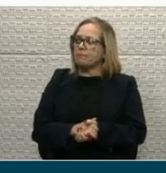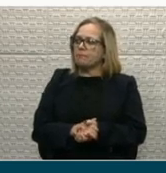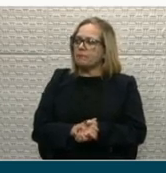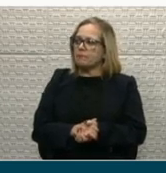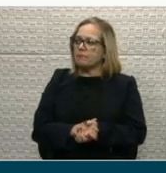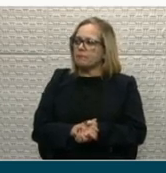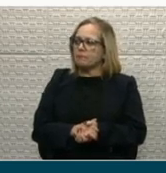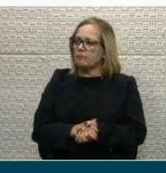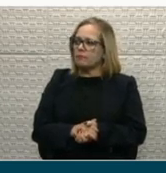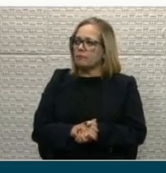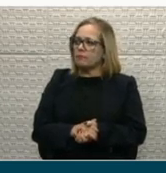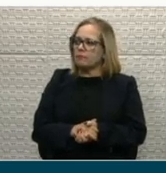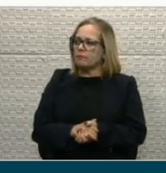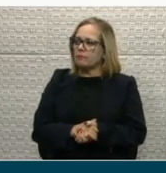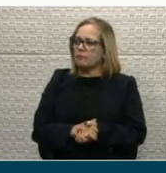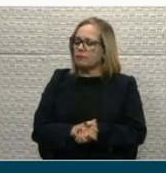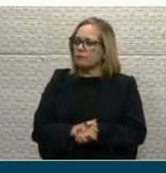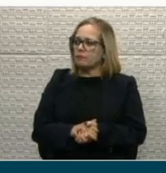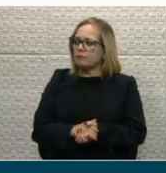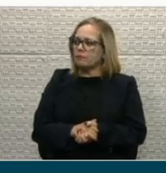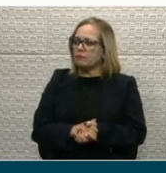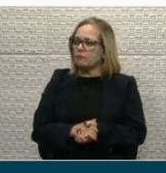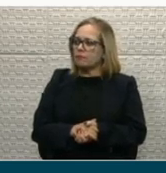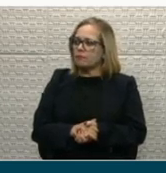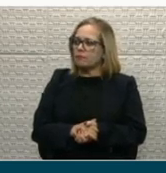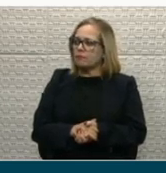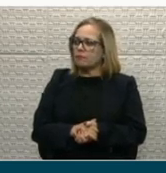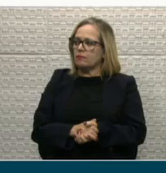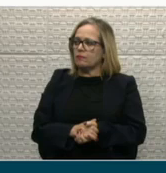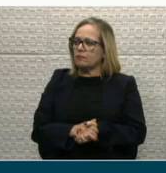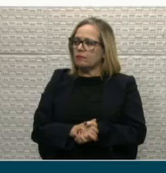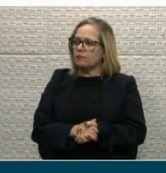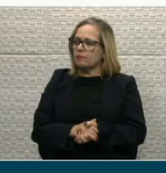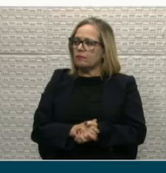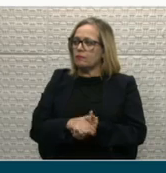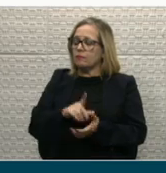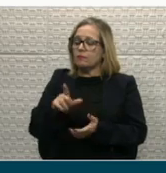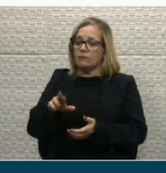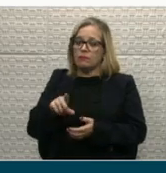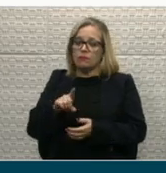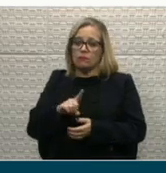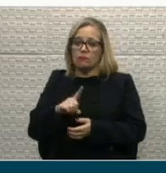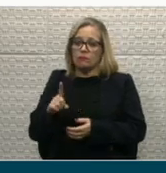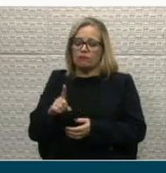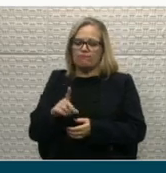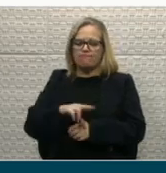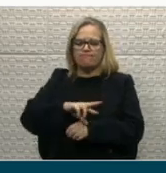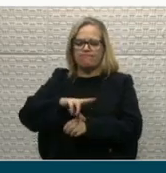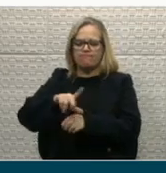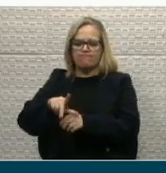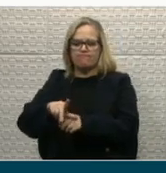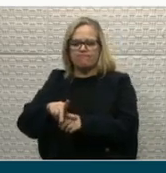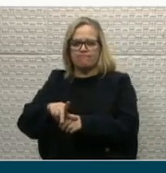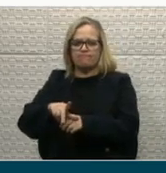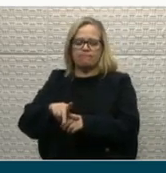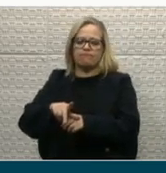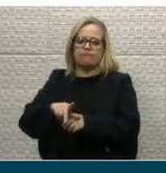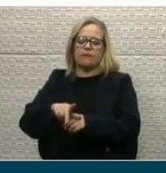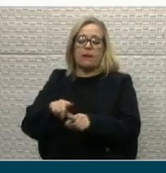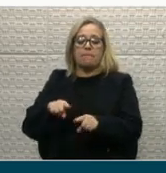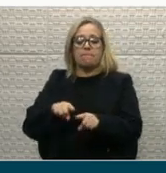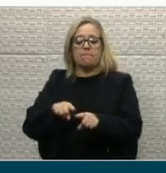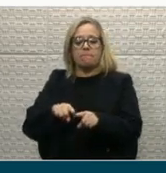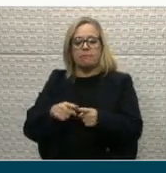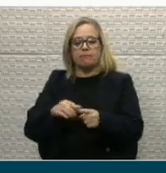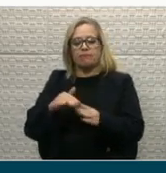nulos que satisfizessem aquela condição. Então, ao lambda igual a 1, eu tenho infinitos autovetores, mas eu